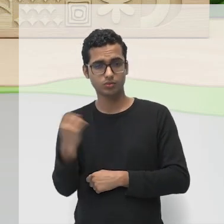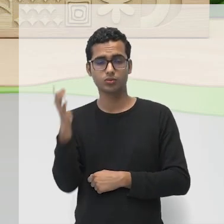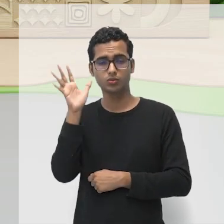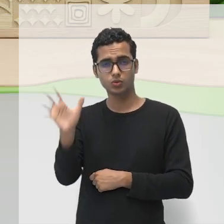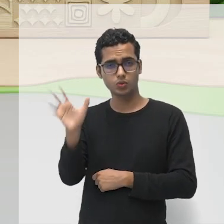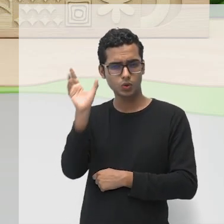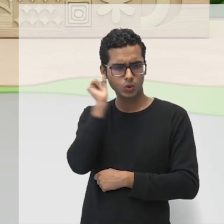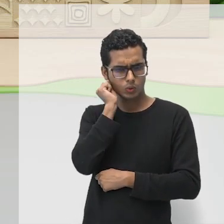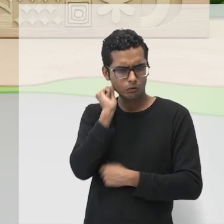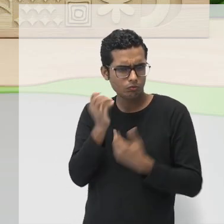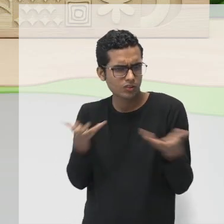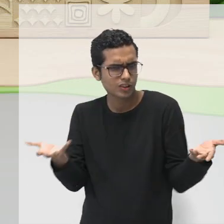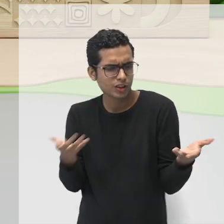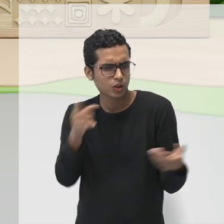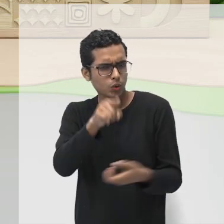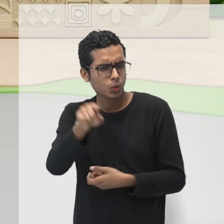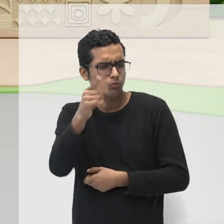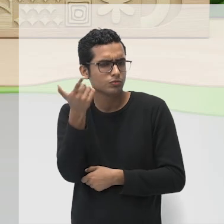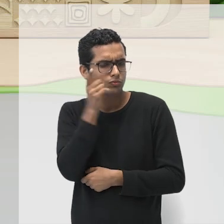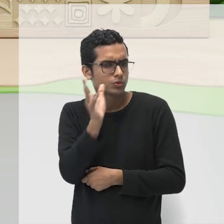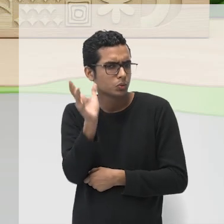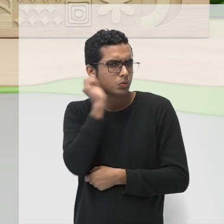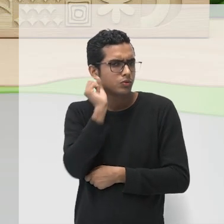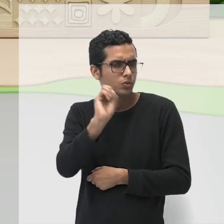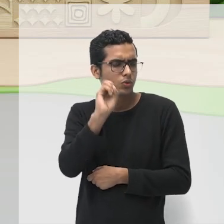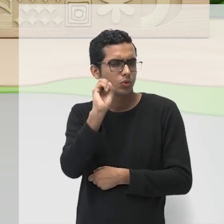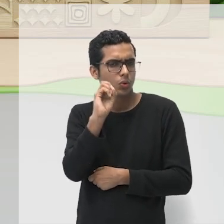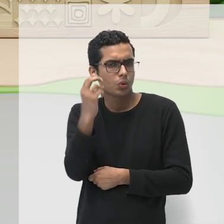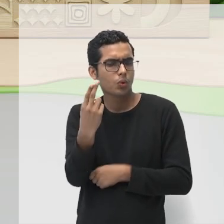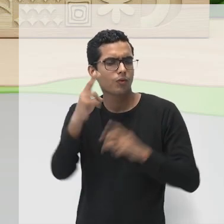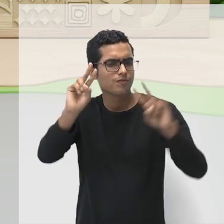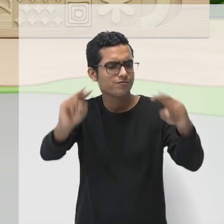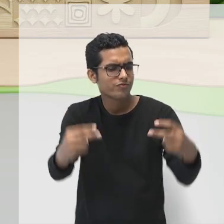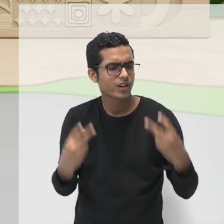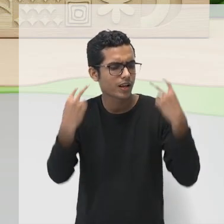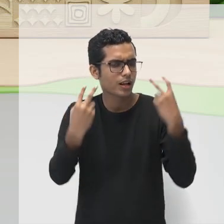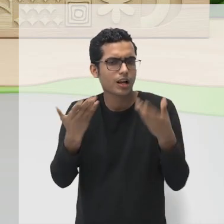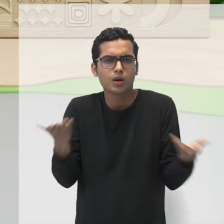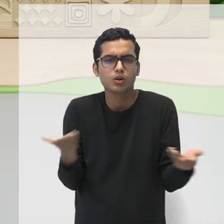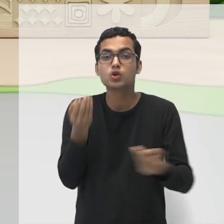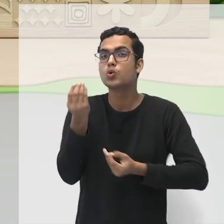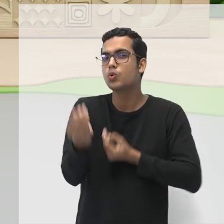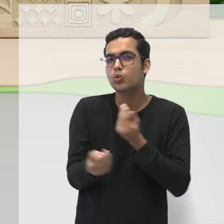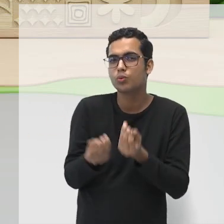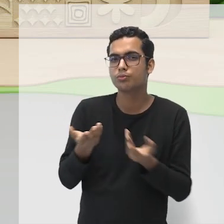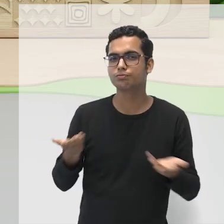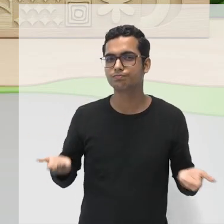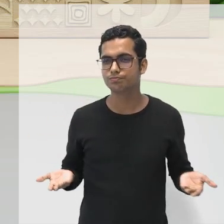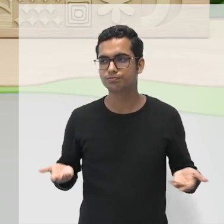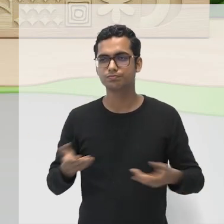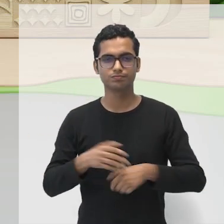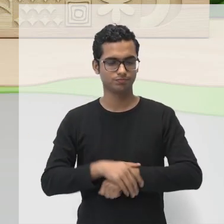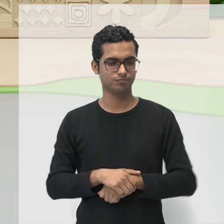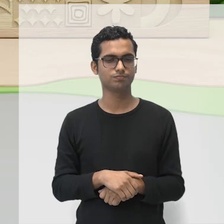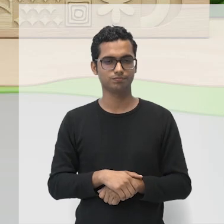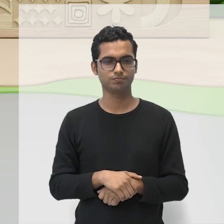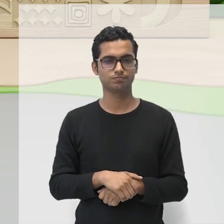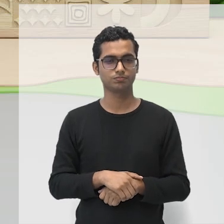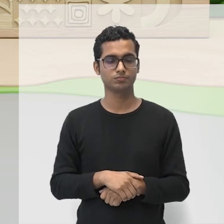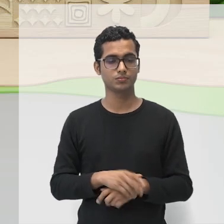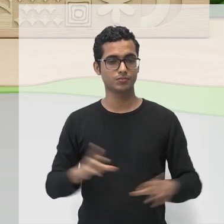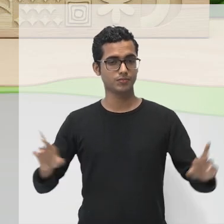ouvir nesse exato momento aí do outro lado? Tudo isso